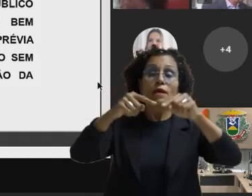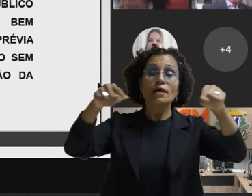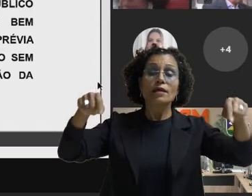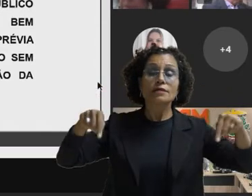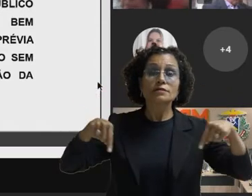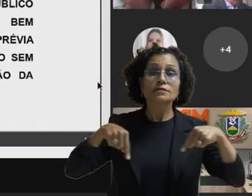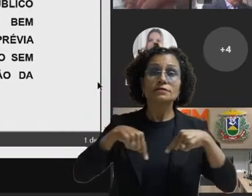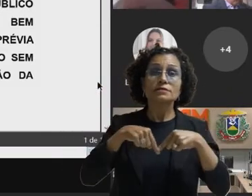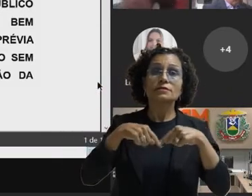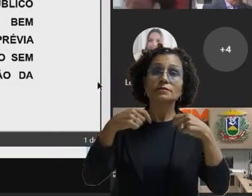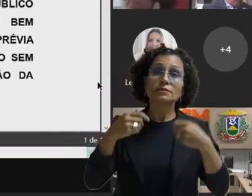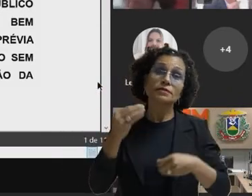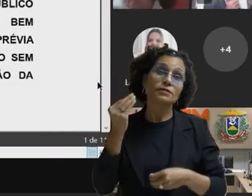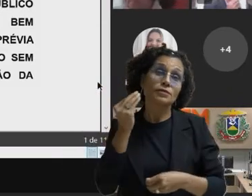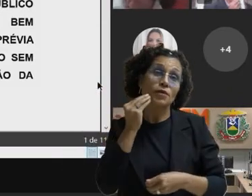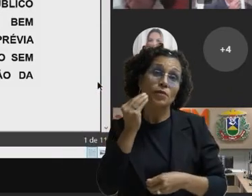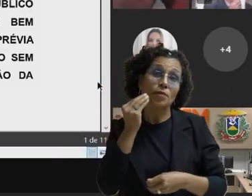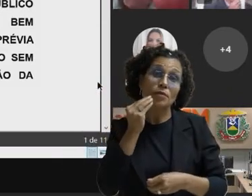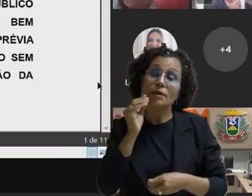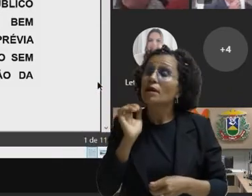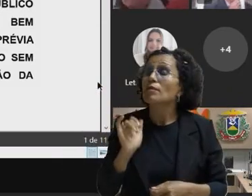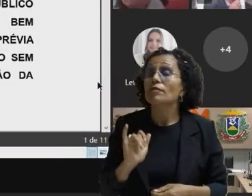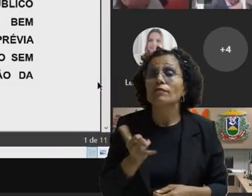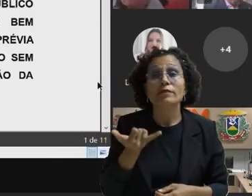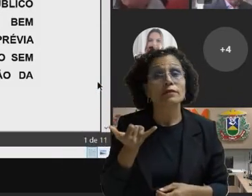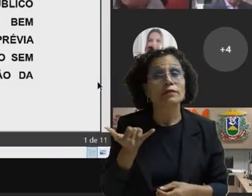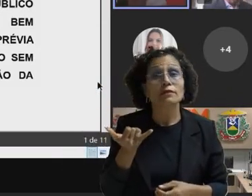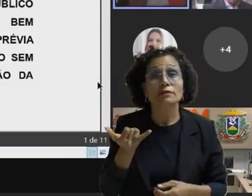abraçar essa oportunidade de negócio de vender